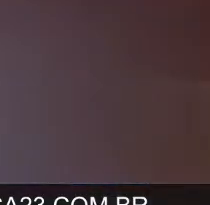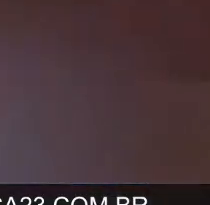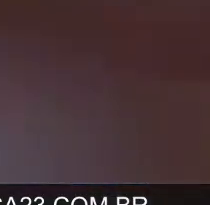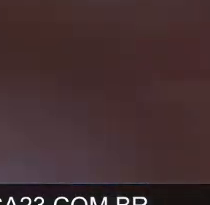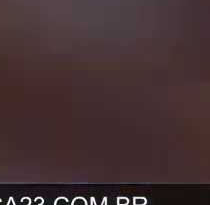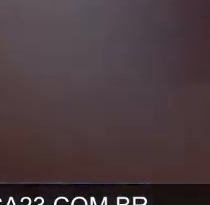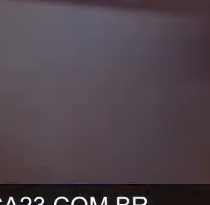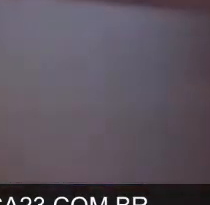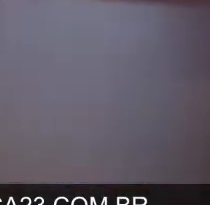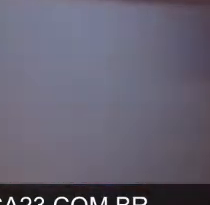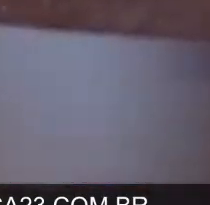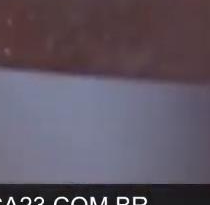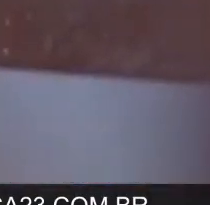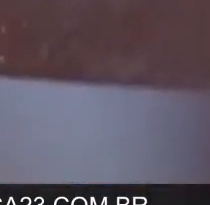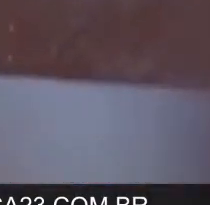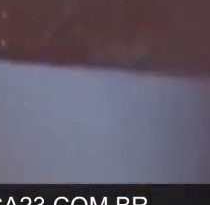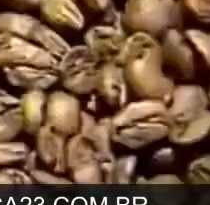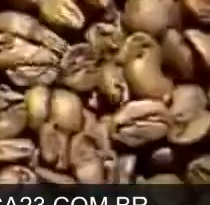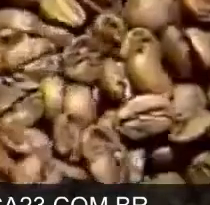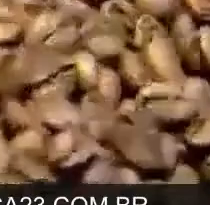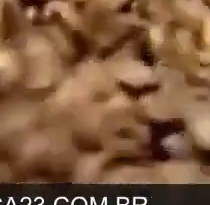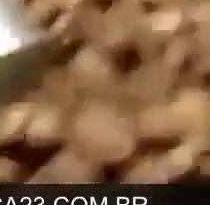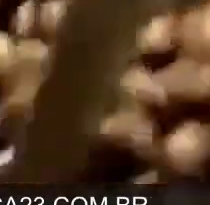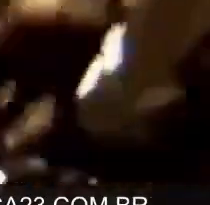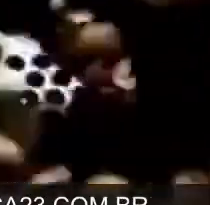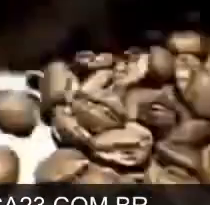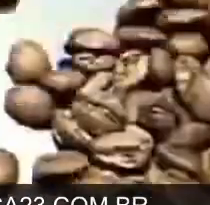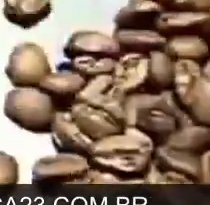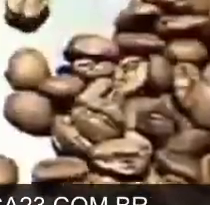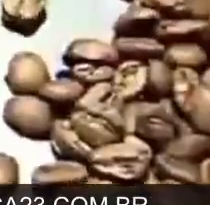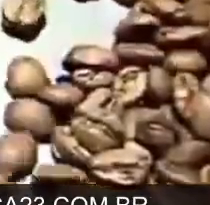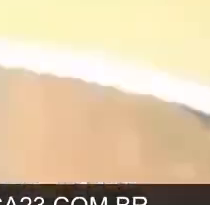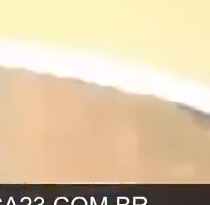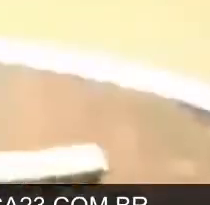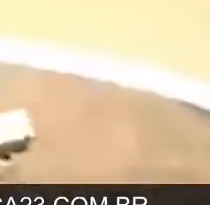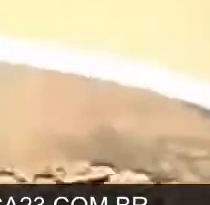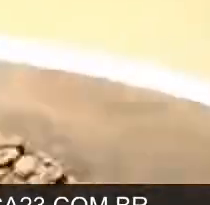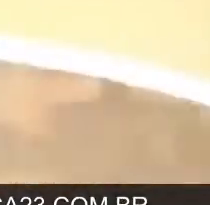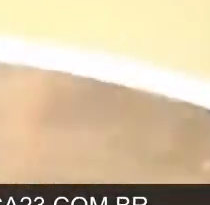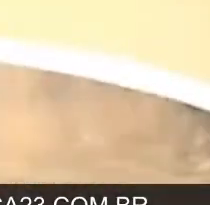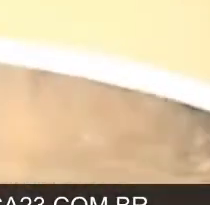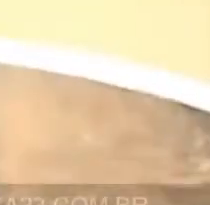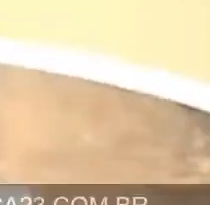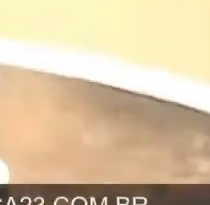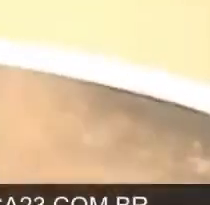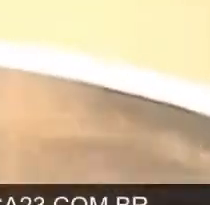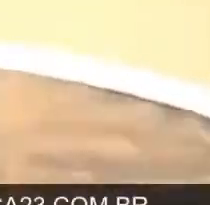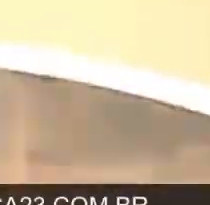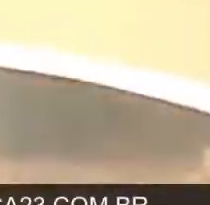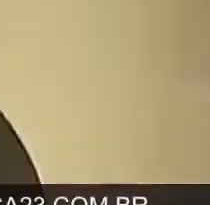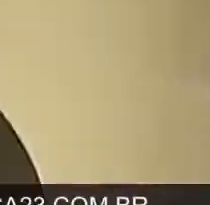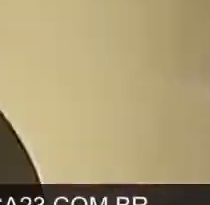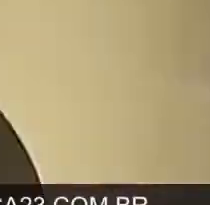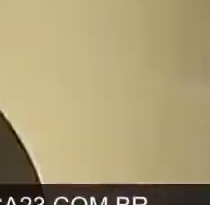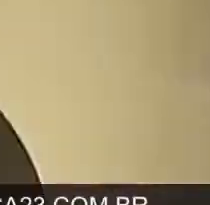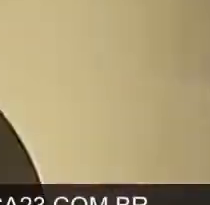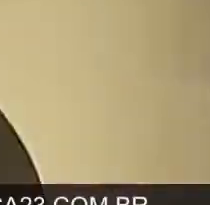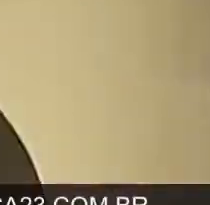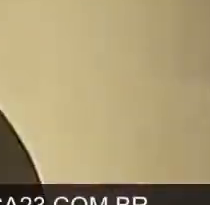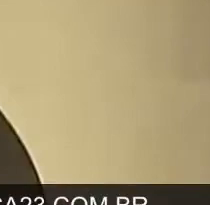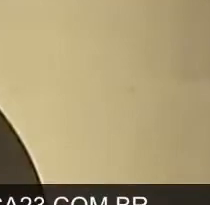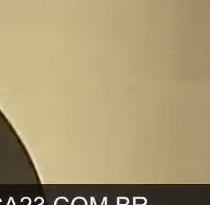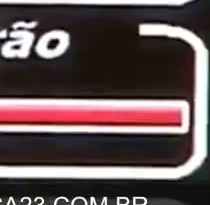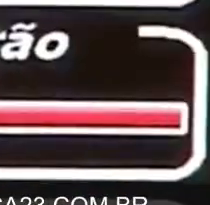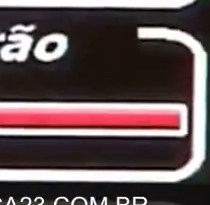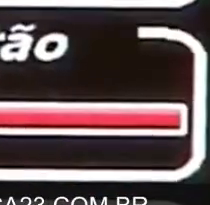bom cafezinho, né? Claro, vai bem a qualquer hora e a qualquer tempo do dia. É, principalmente, Franca, a